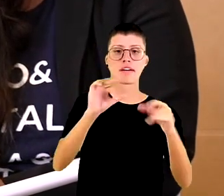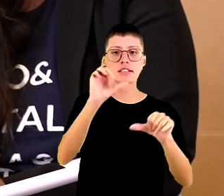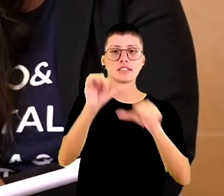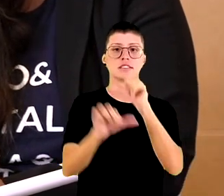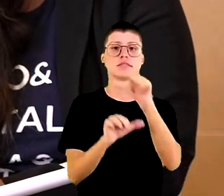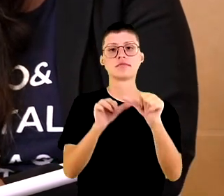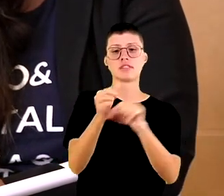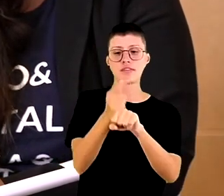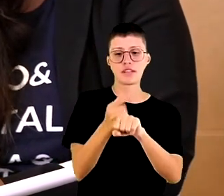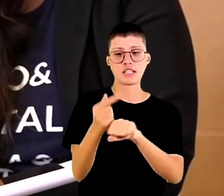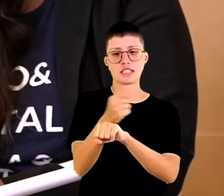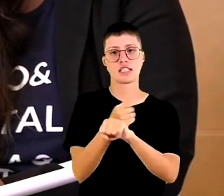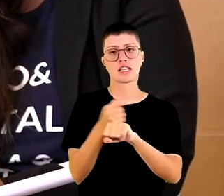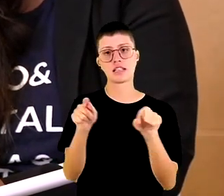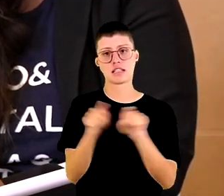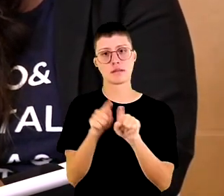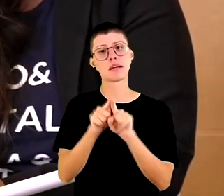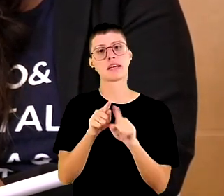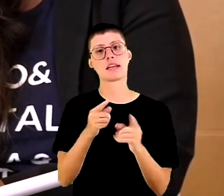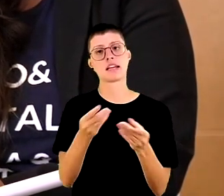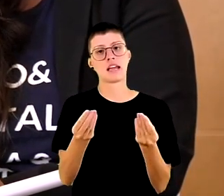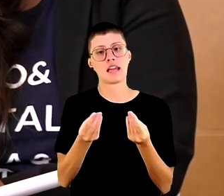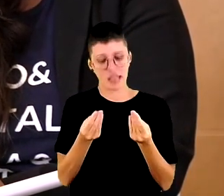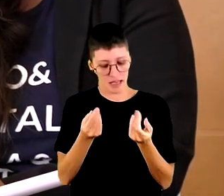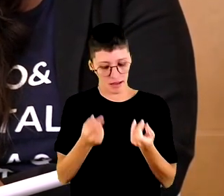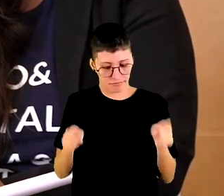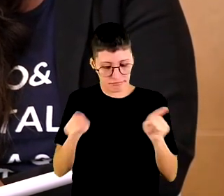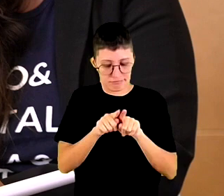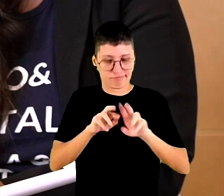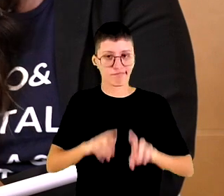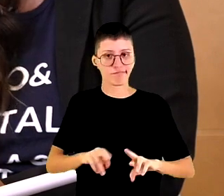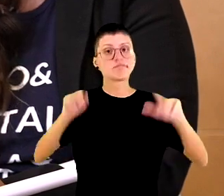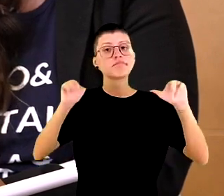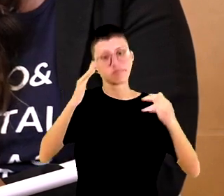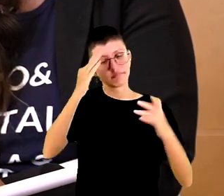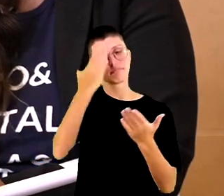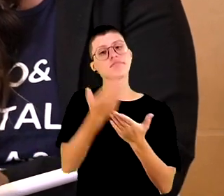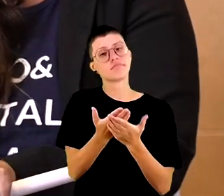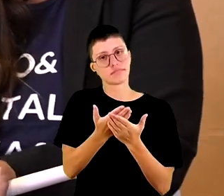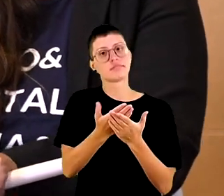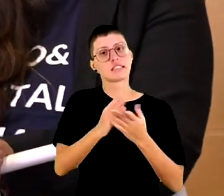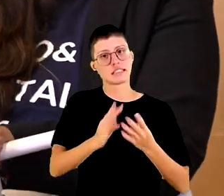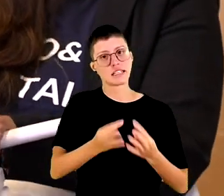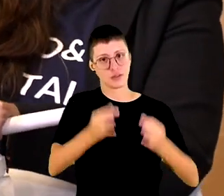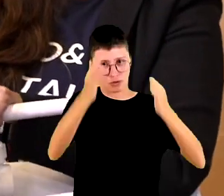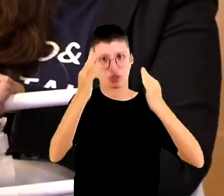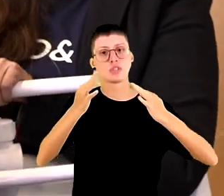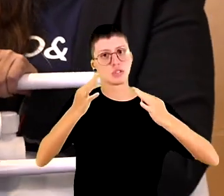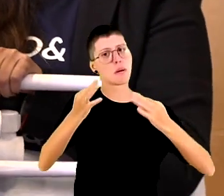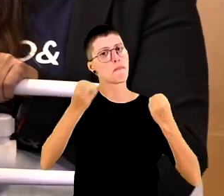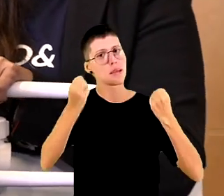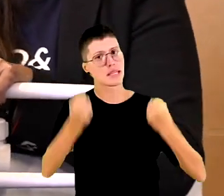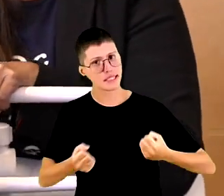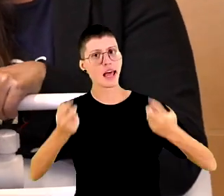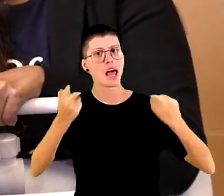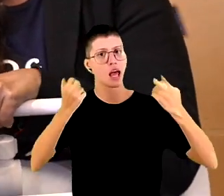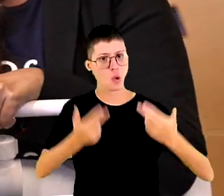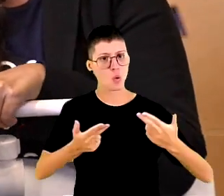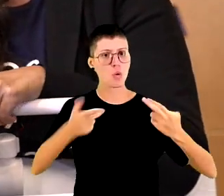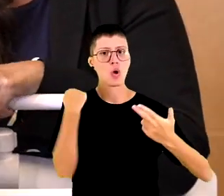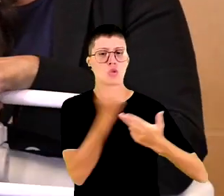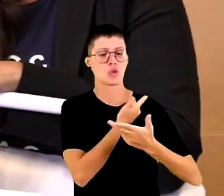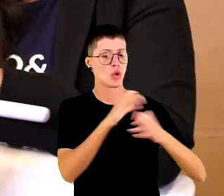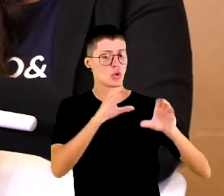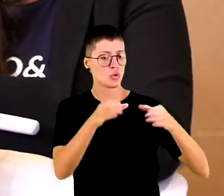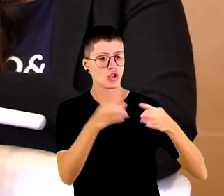Eu acho que esse é o nosso grande diferencial, é investir em tecnologia, né, de forma pesada, né, o tamanho do nosso time mostra bastante isso,